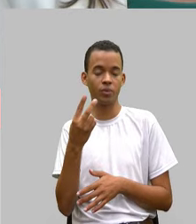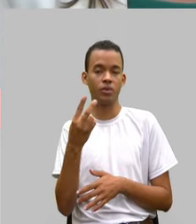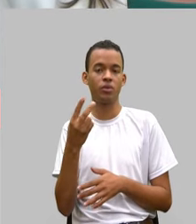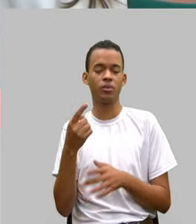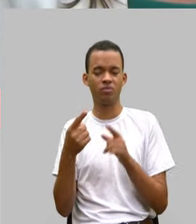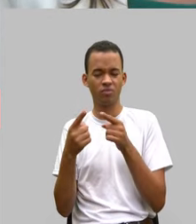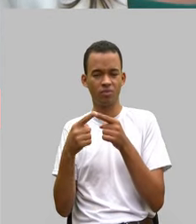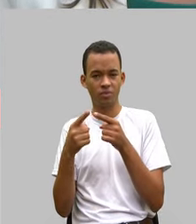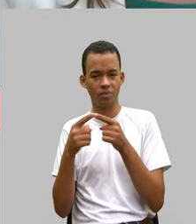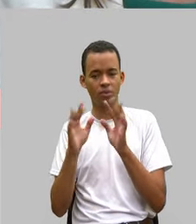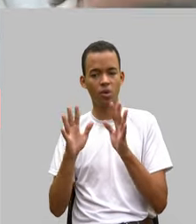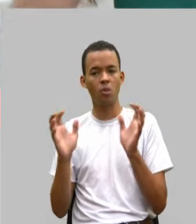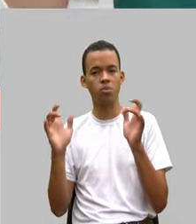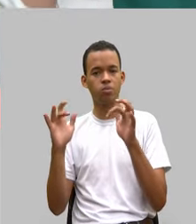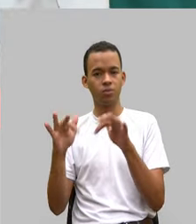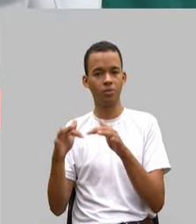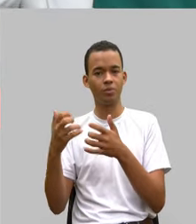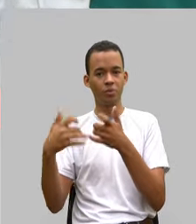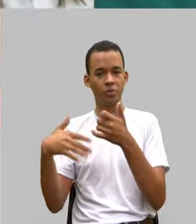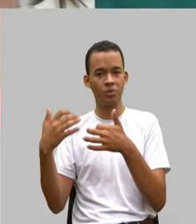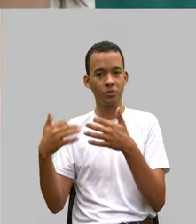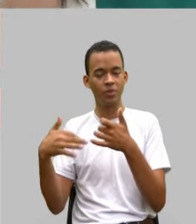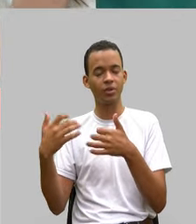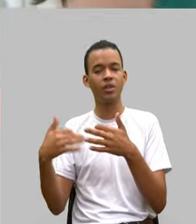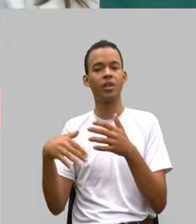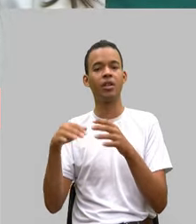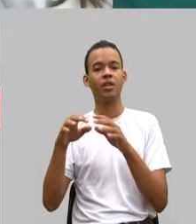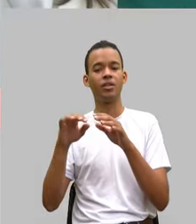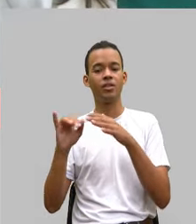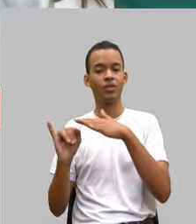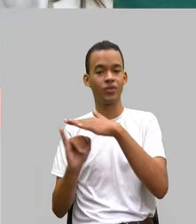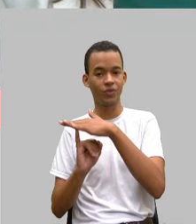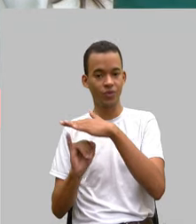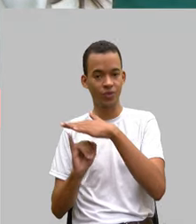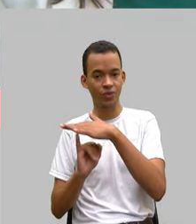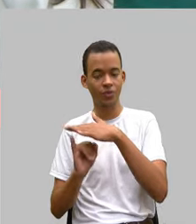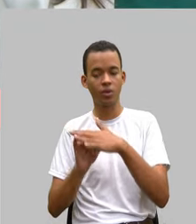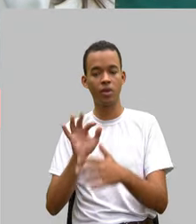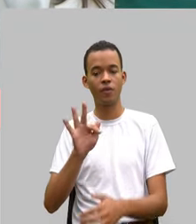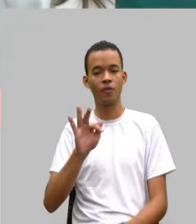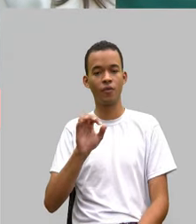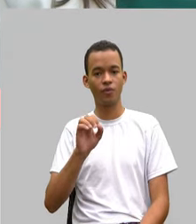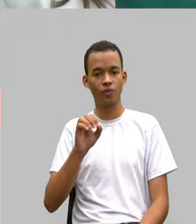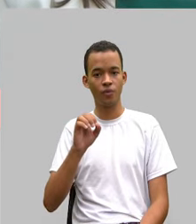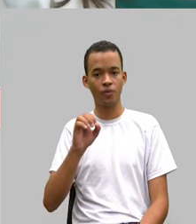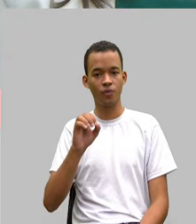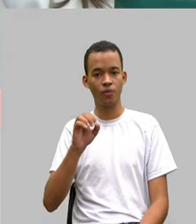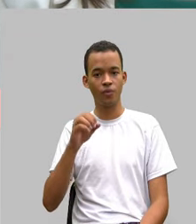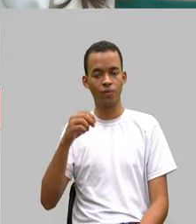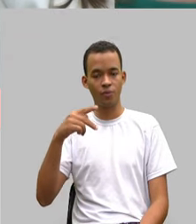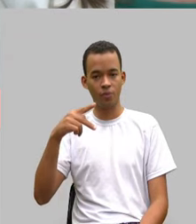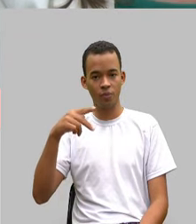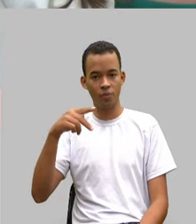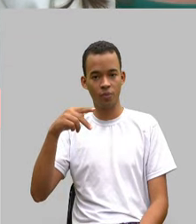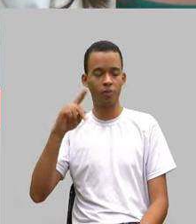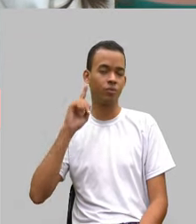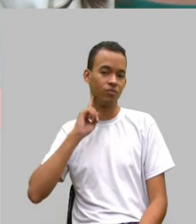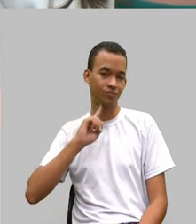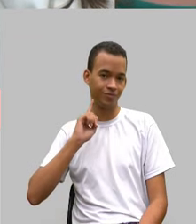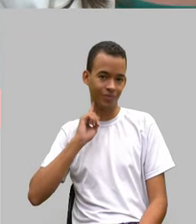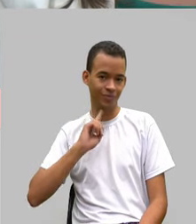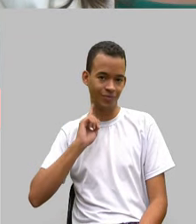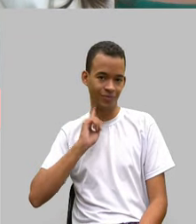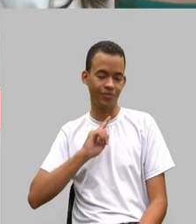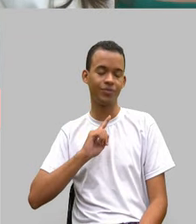de questões relativas à fapemig que é Nossa agência de fomento Estadual né aqui representada pelo Fabiano que é um funcionário de carreira da